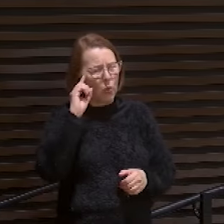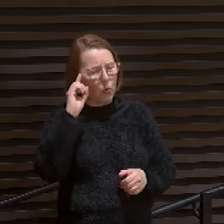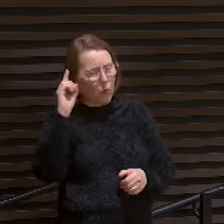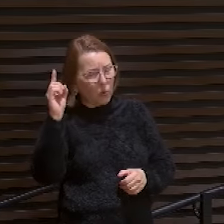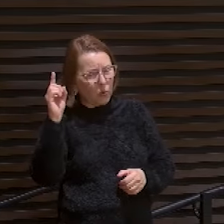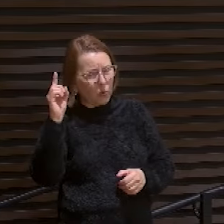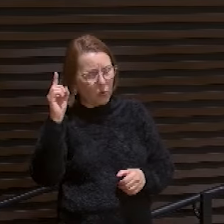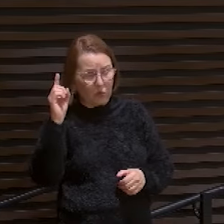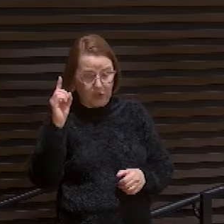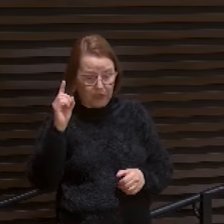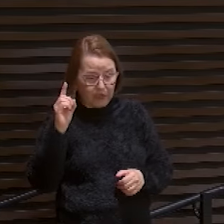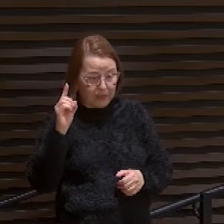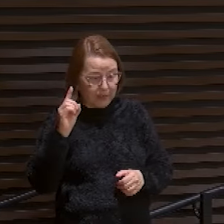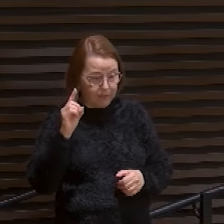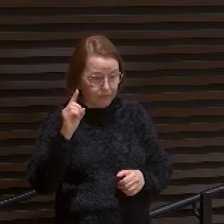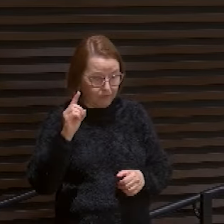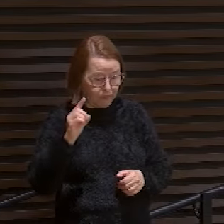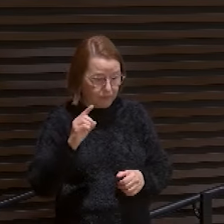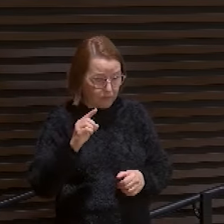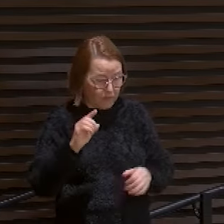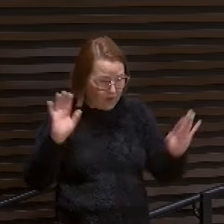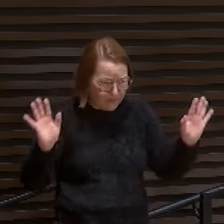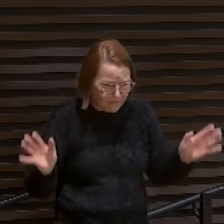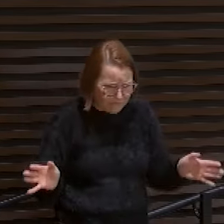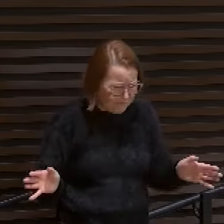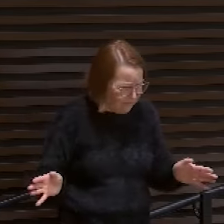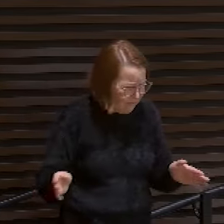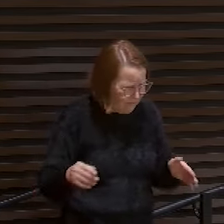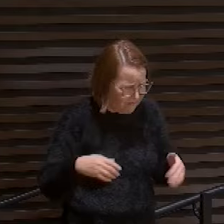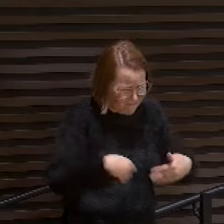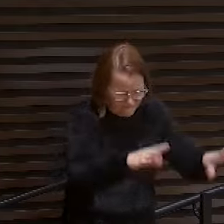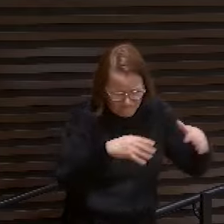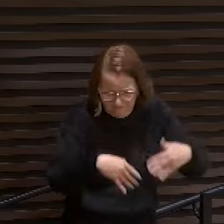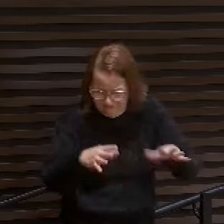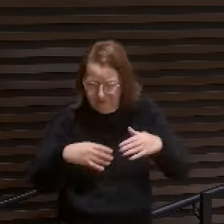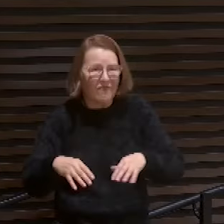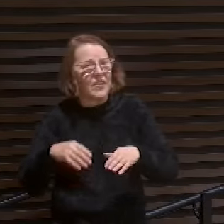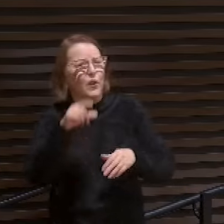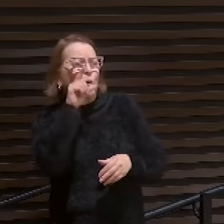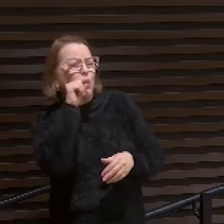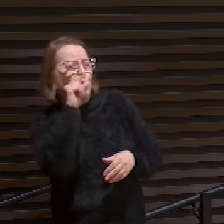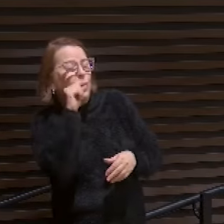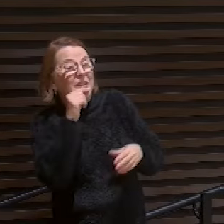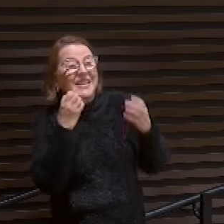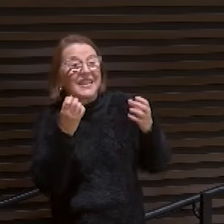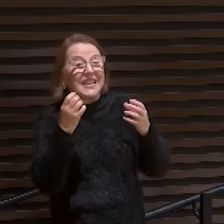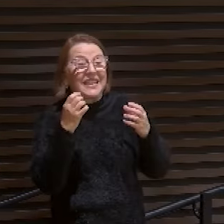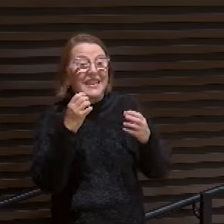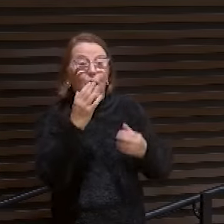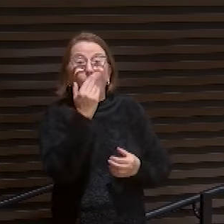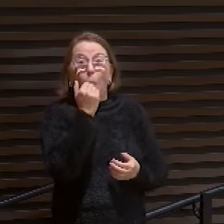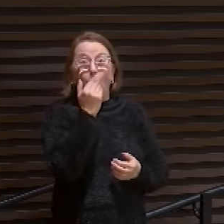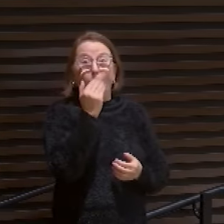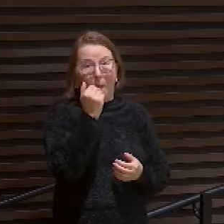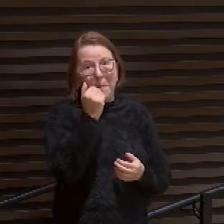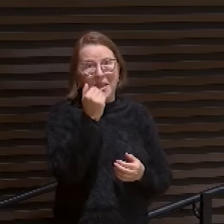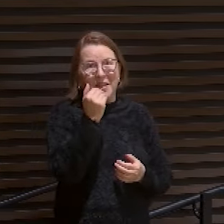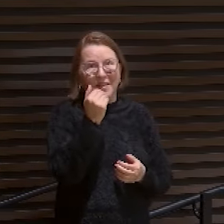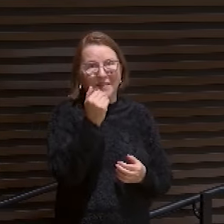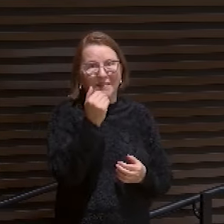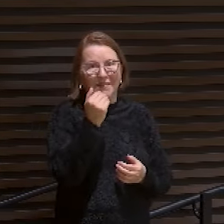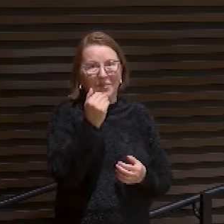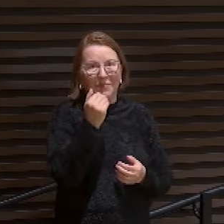os corvos e os urubus deste mundo que tentam comer